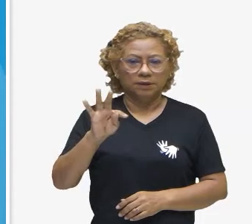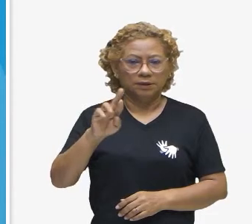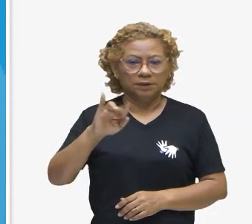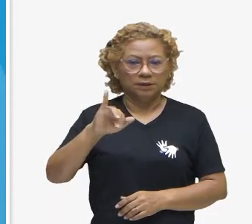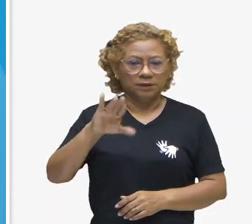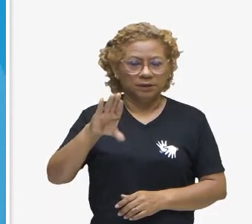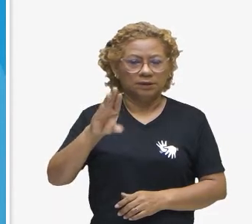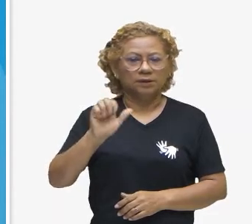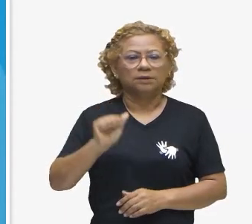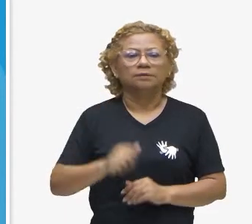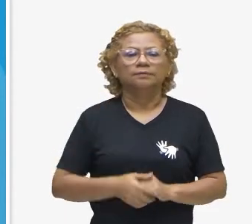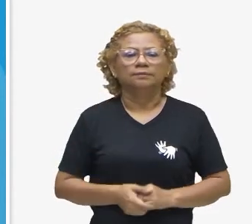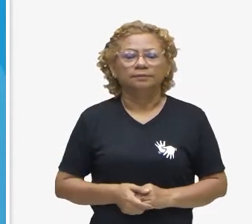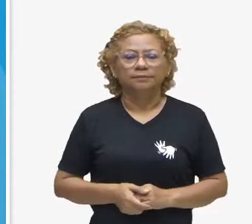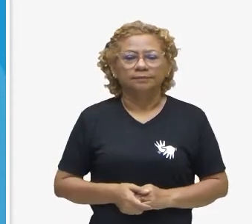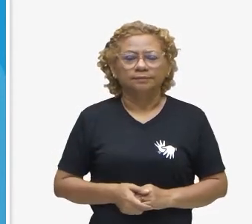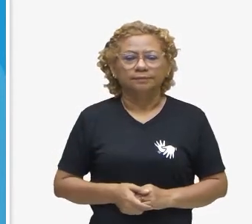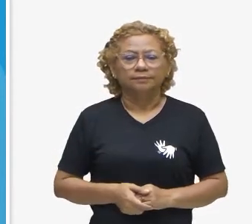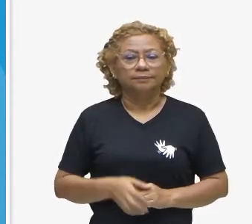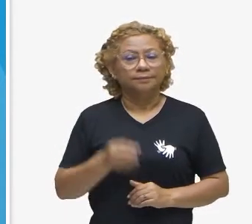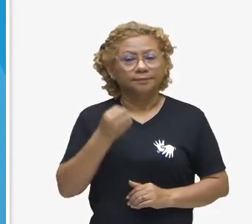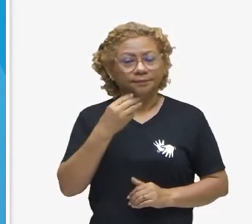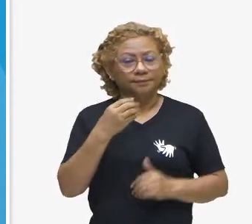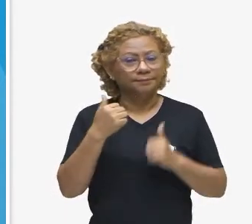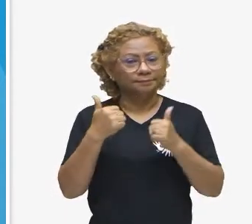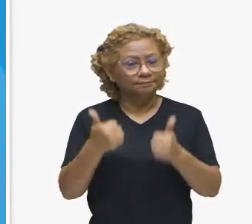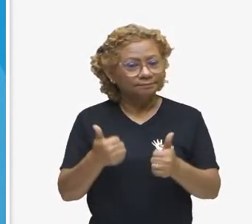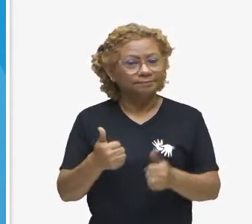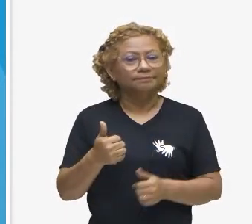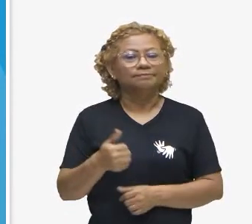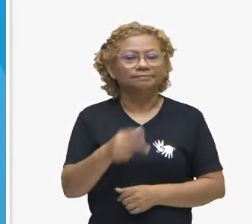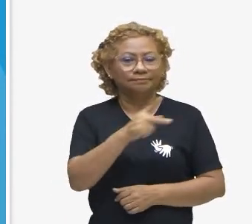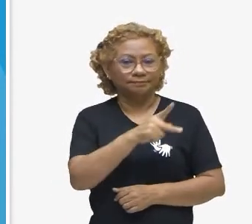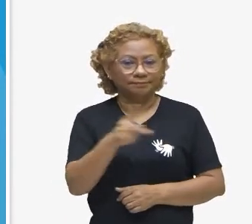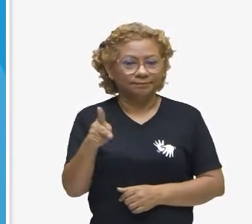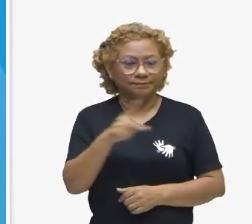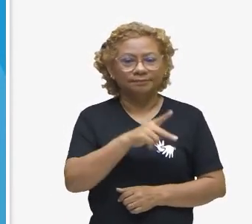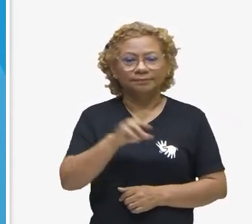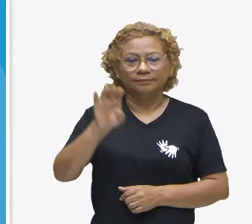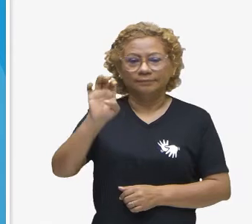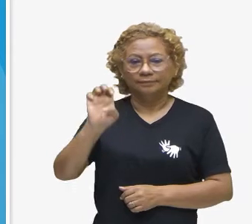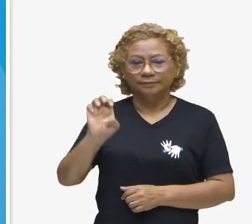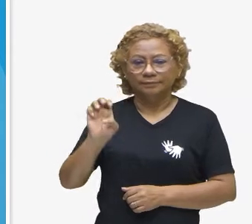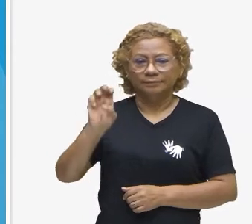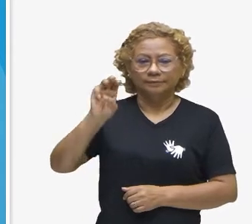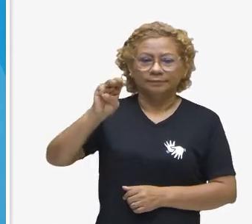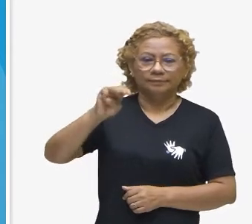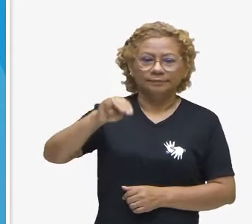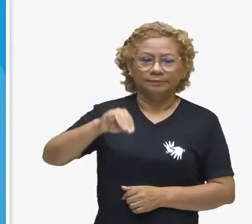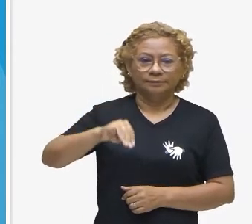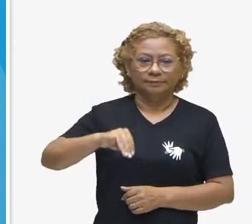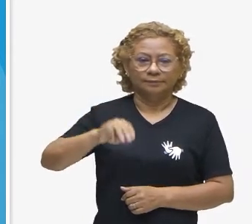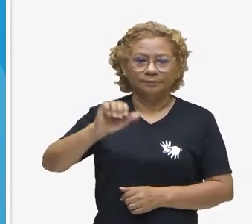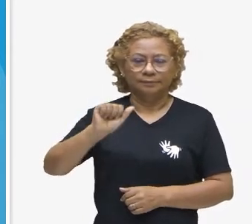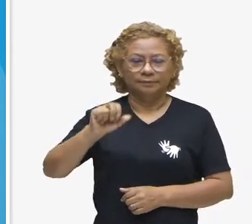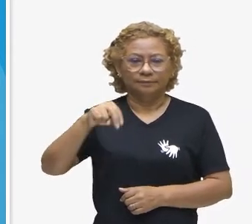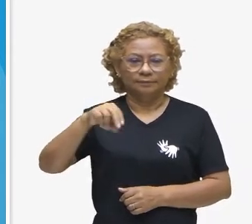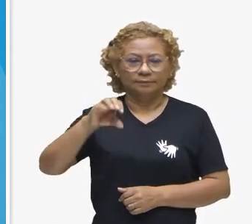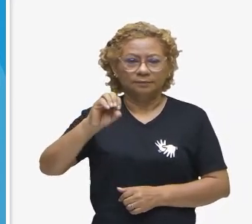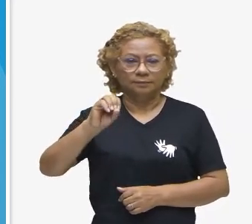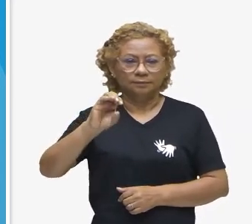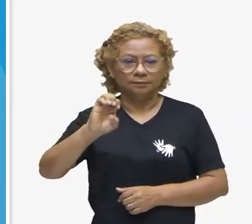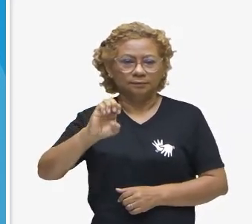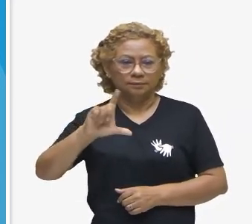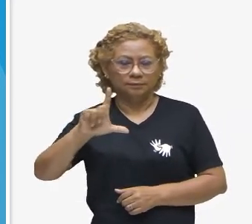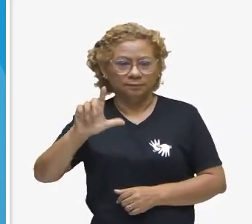Olá, eu sou a professora Manuela e na aula de hoje a gente vai fazer o estudo da função cosseno. Vocês